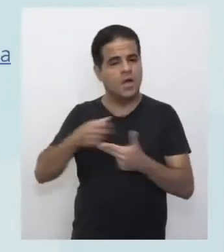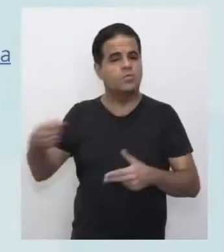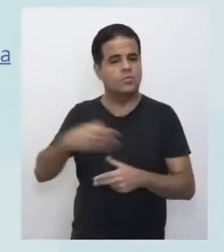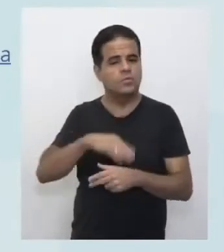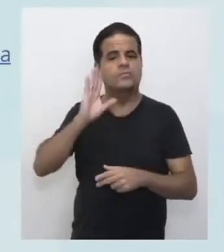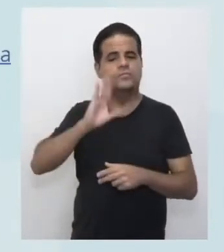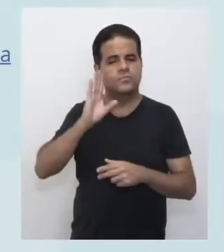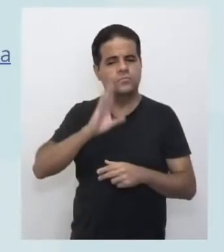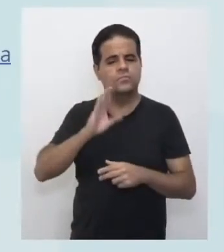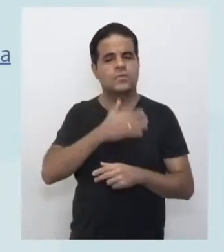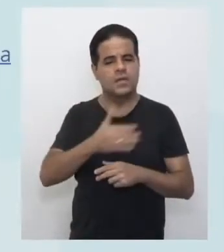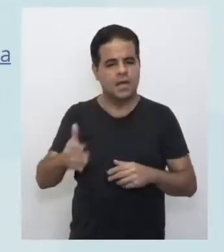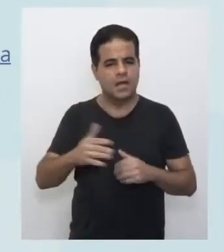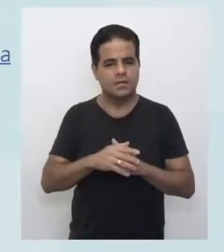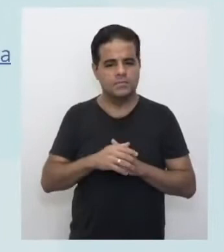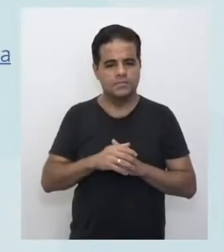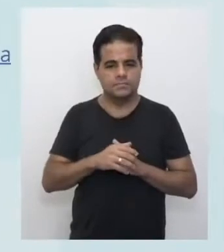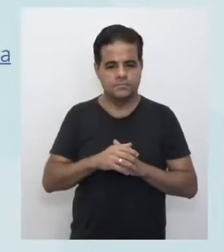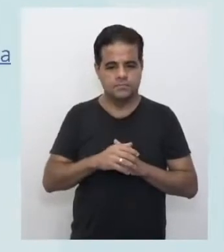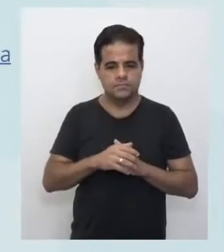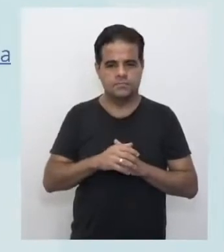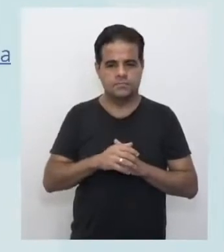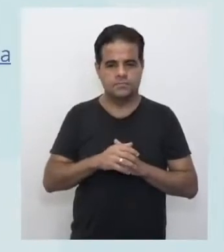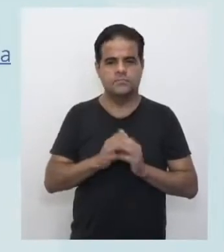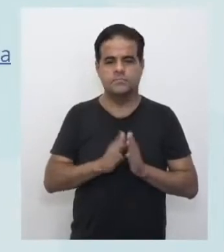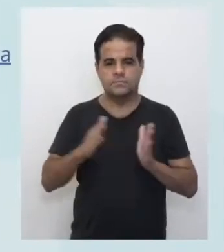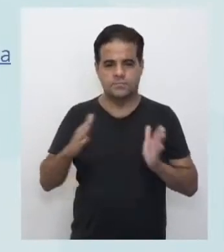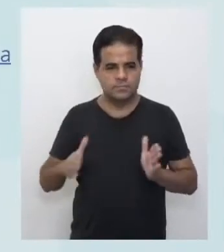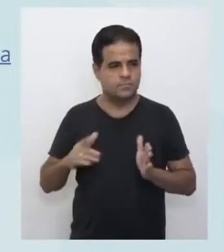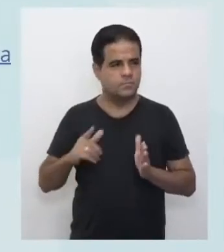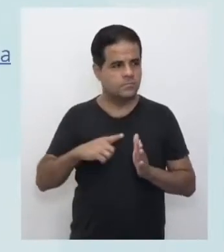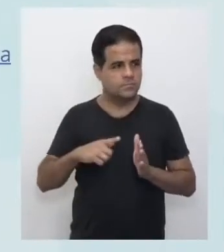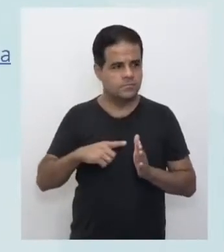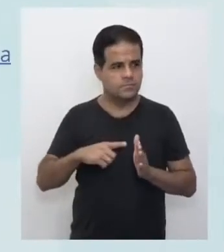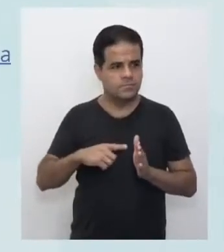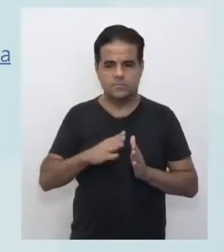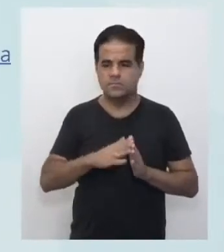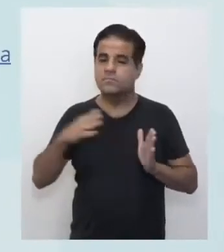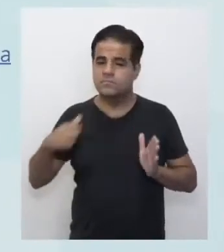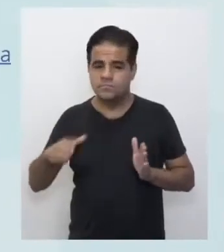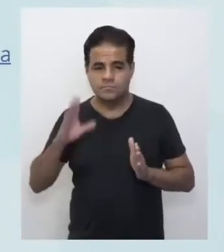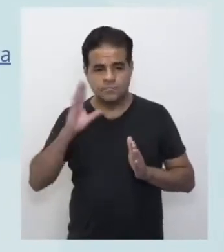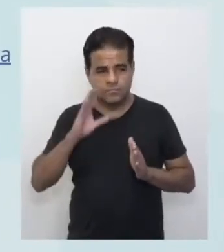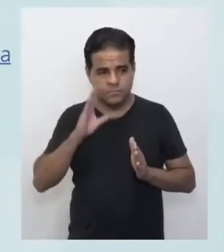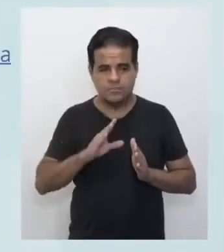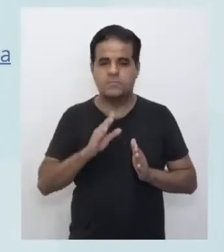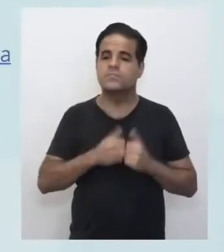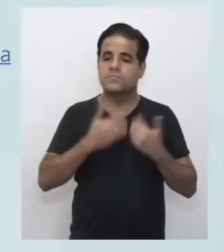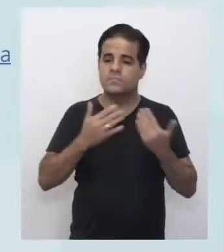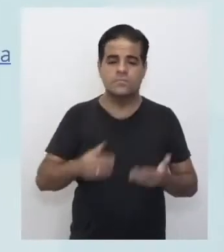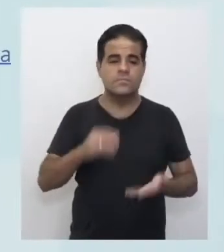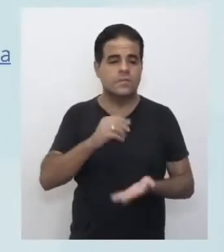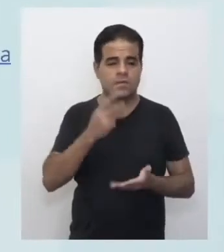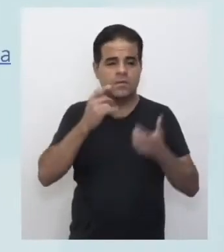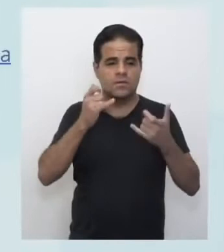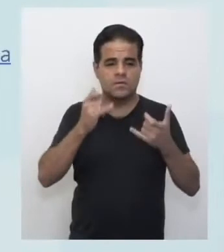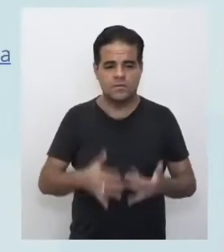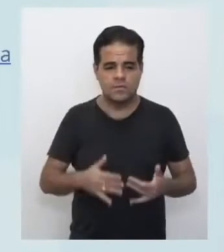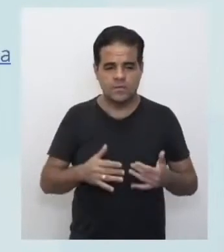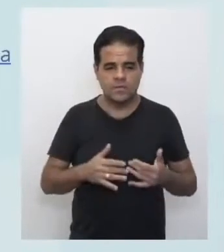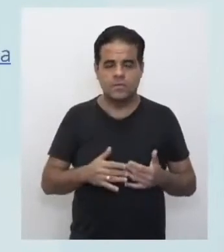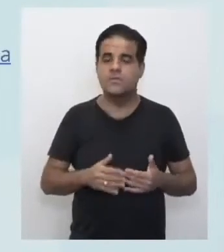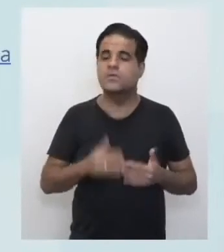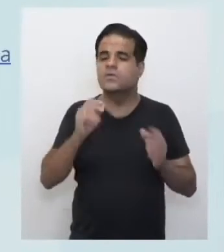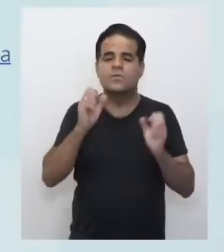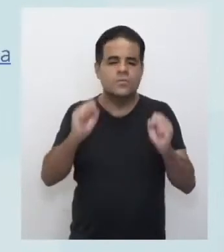tem muita coisa diferente aí, tem áudio, tem link para vídeo, é um material bem bacana, tá? E a gente falou um pouquinho aí o que está já no slide, o